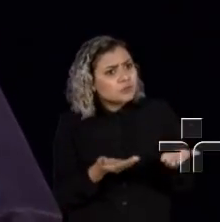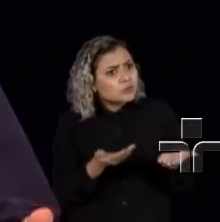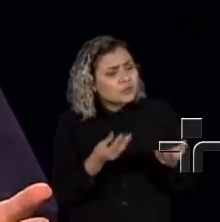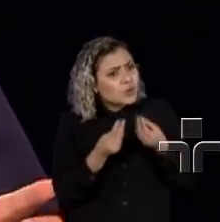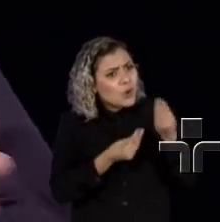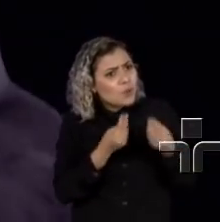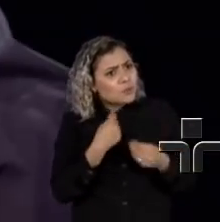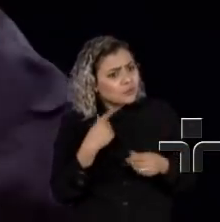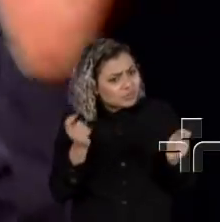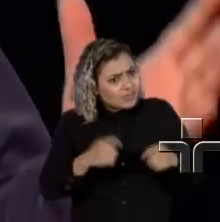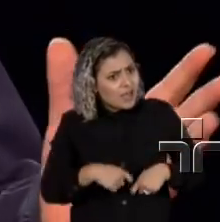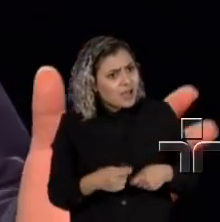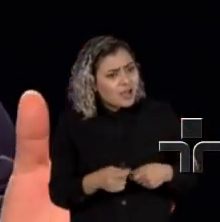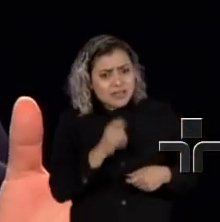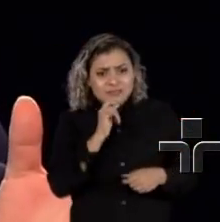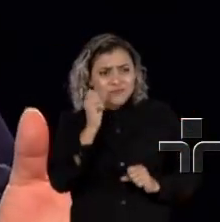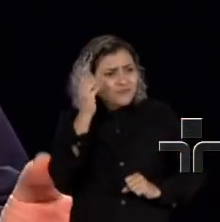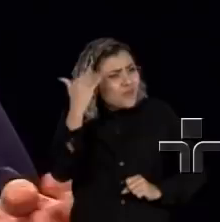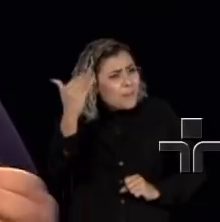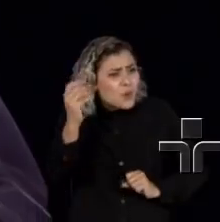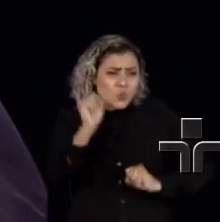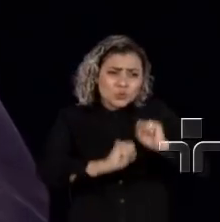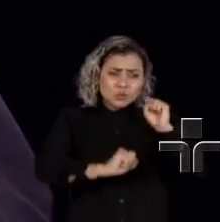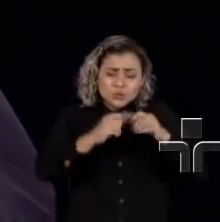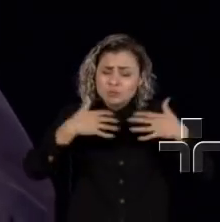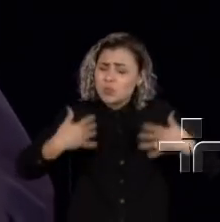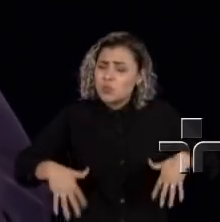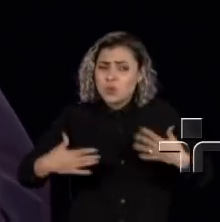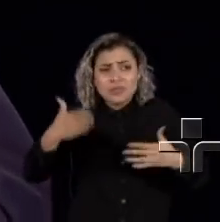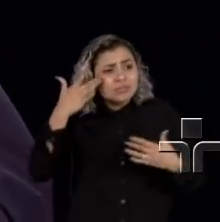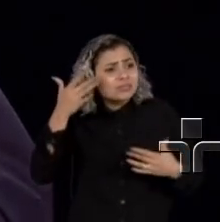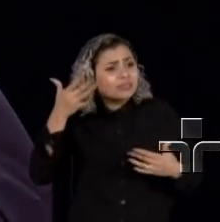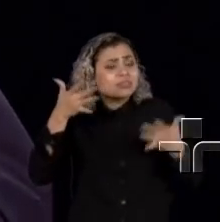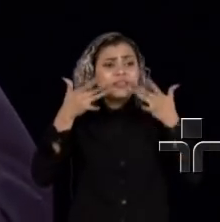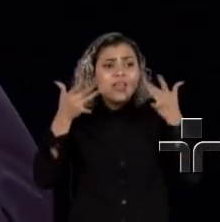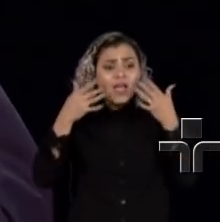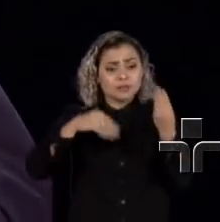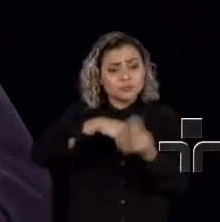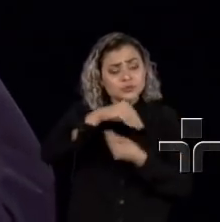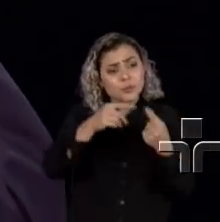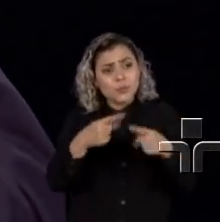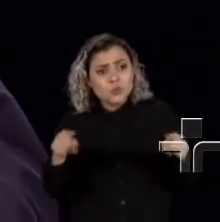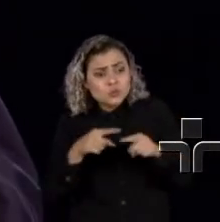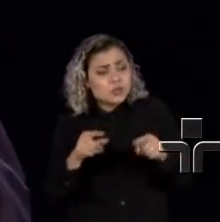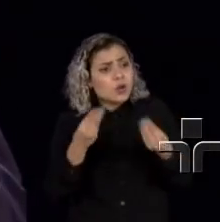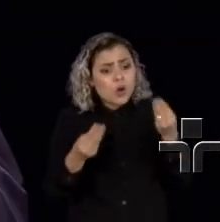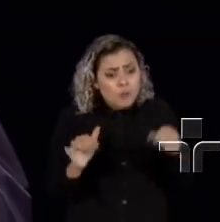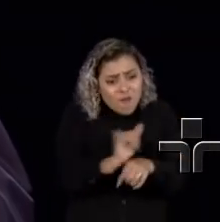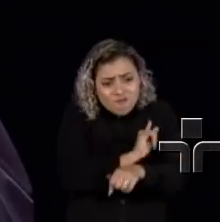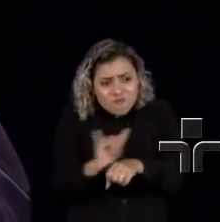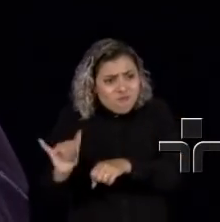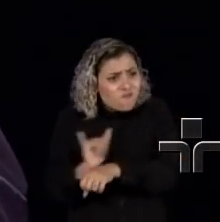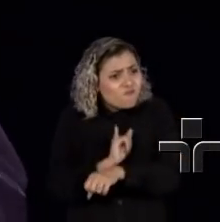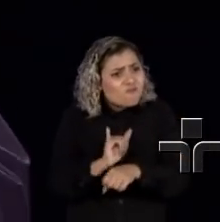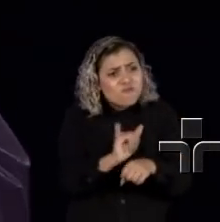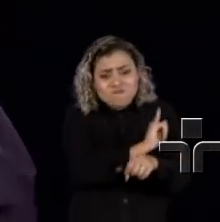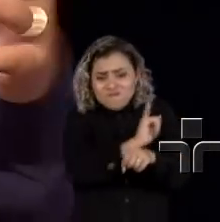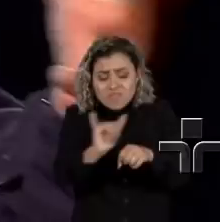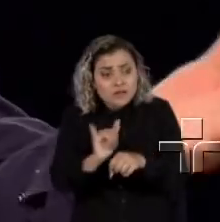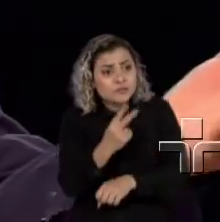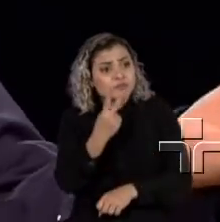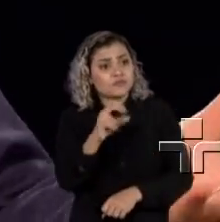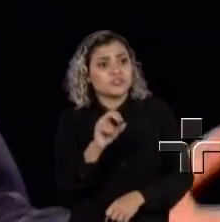que pode, essa indústria é tão grande, de repente, um trabalho, o acabamento artístico ser...